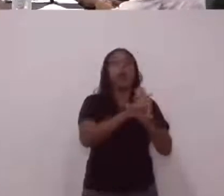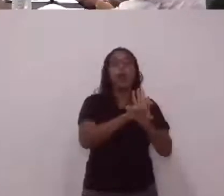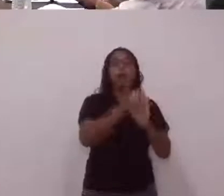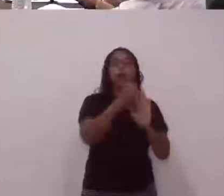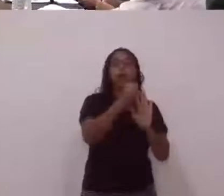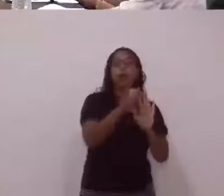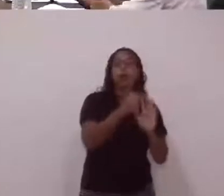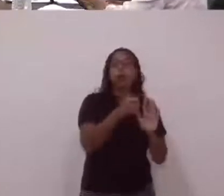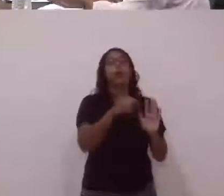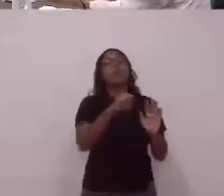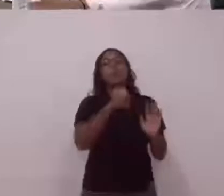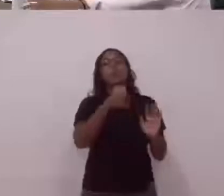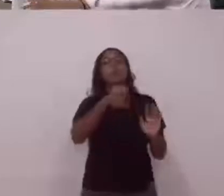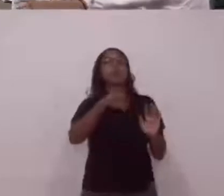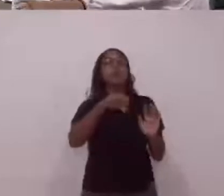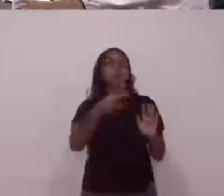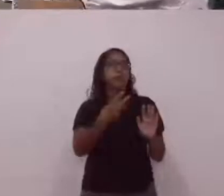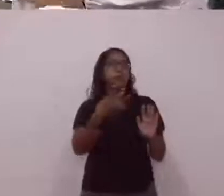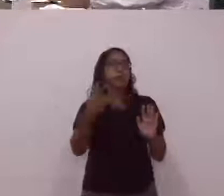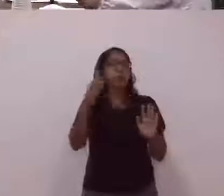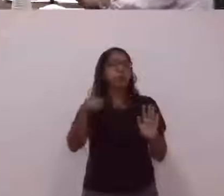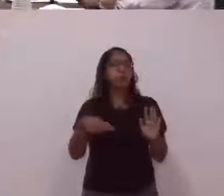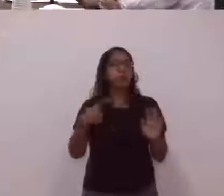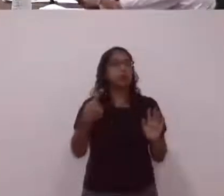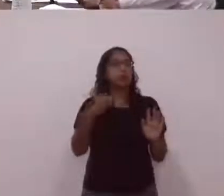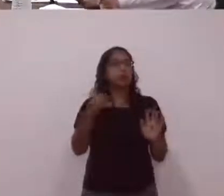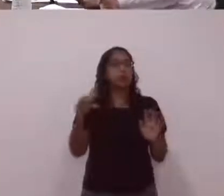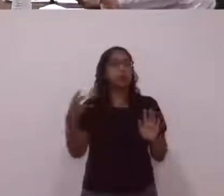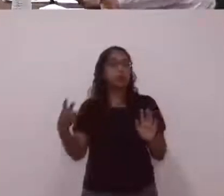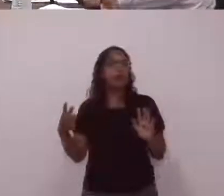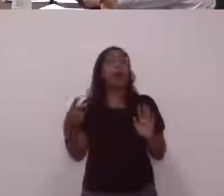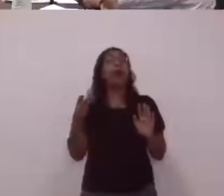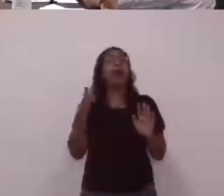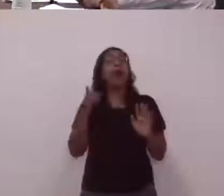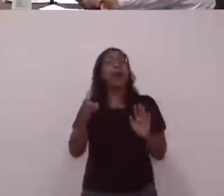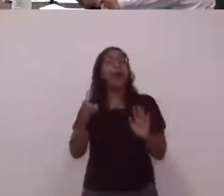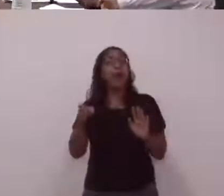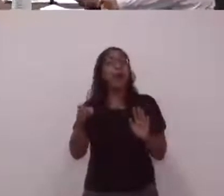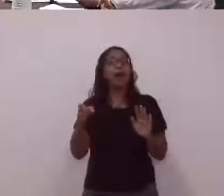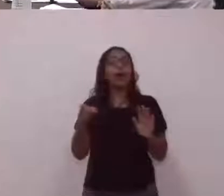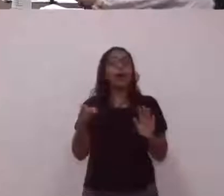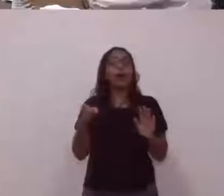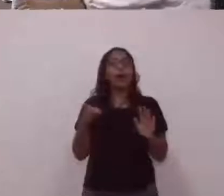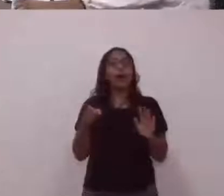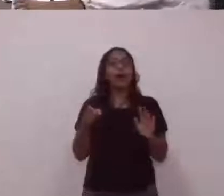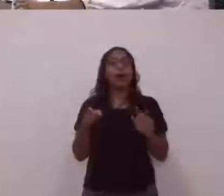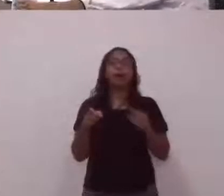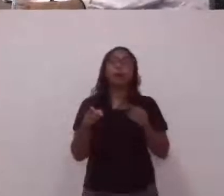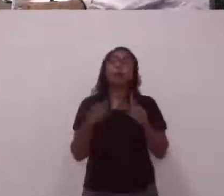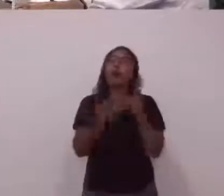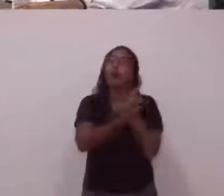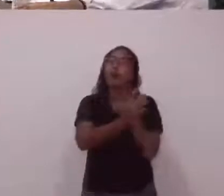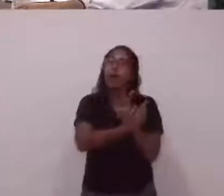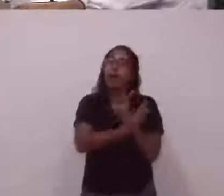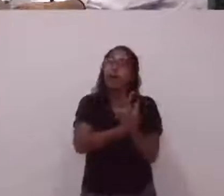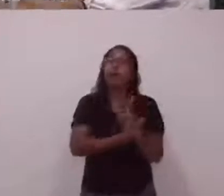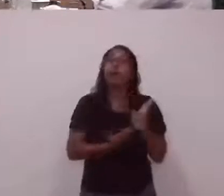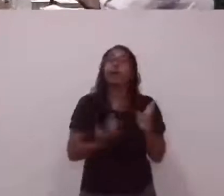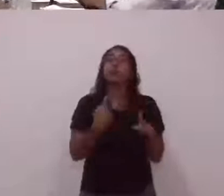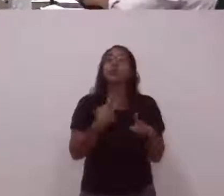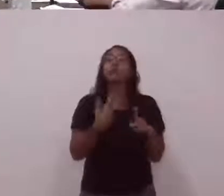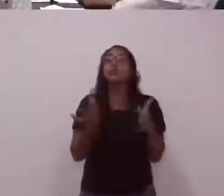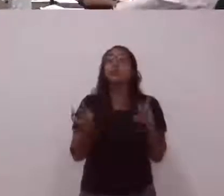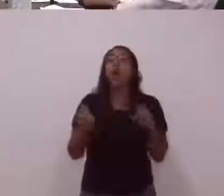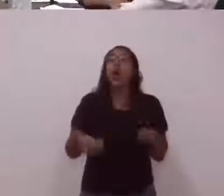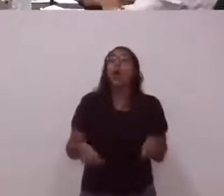1992. Tratando-se do ato ilícito praticado por mais de um agente. A obrigação de ressarcir